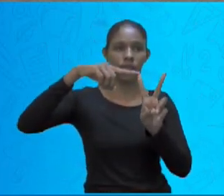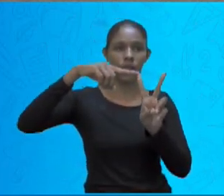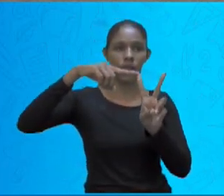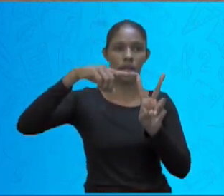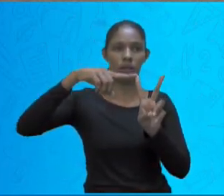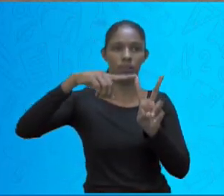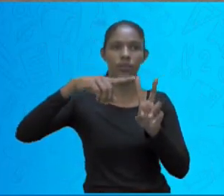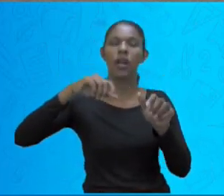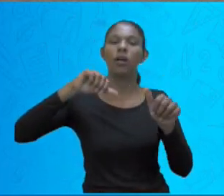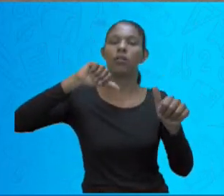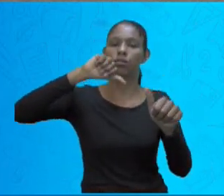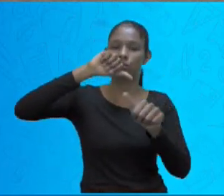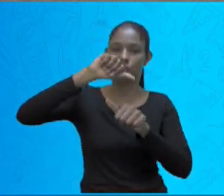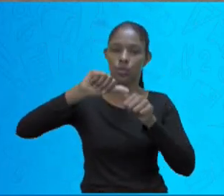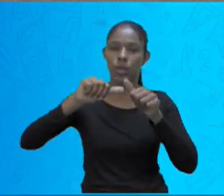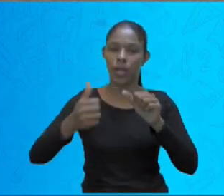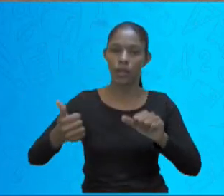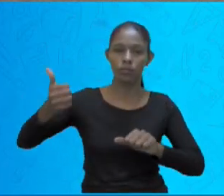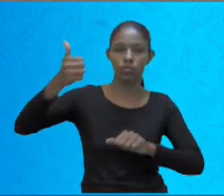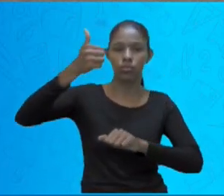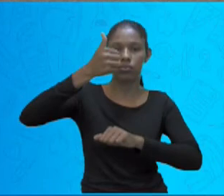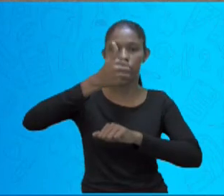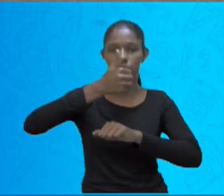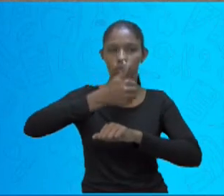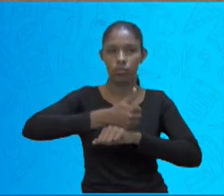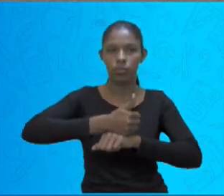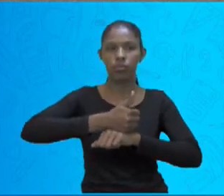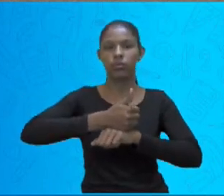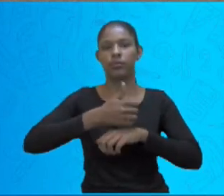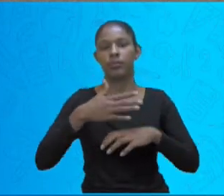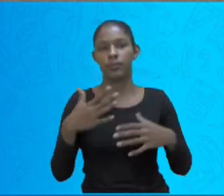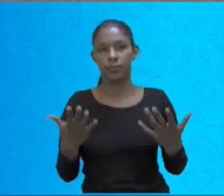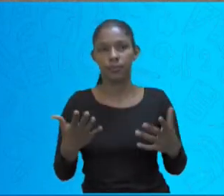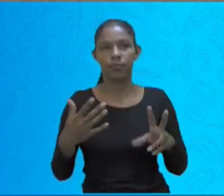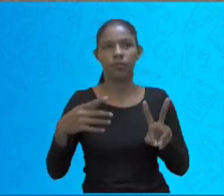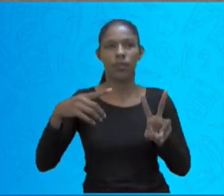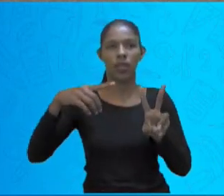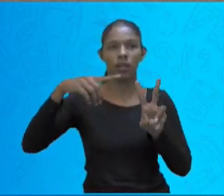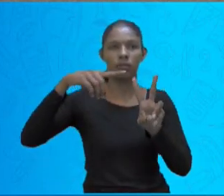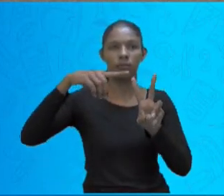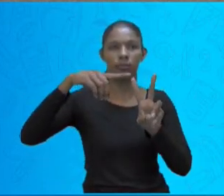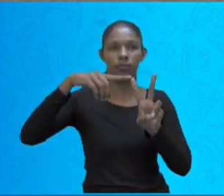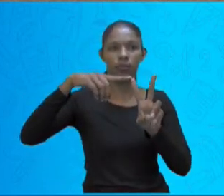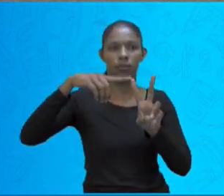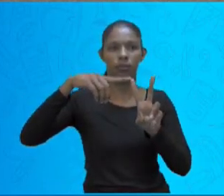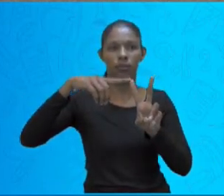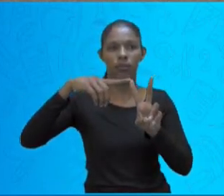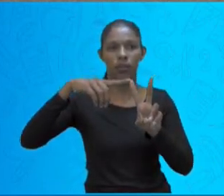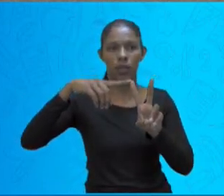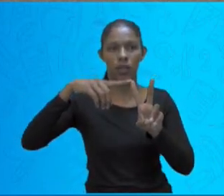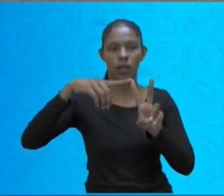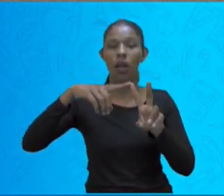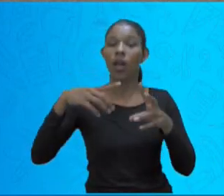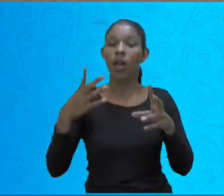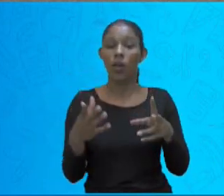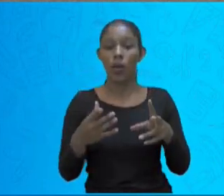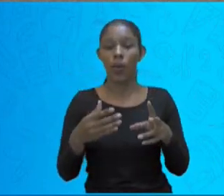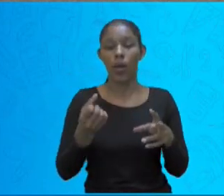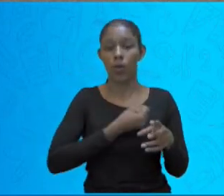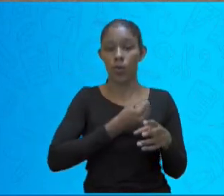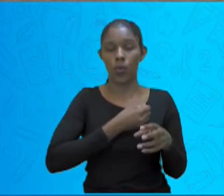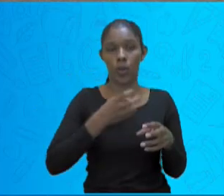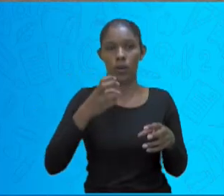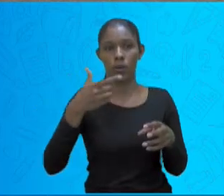Aí eu inverti a propriedade, eu trouxe os dois para para o sinal da raiz. Então,